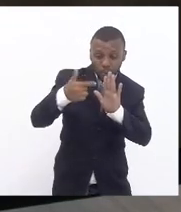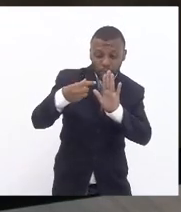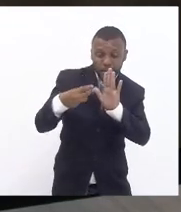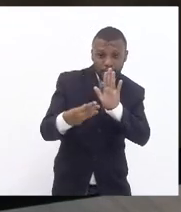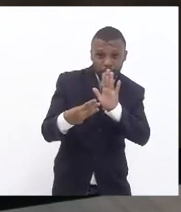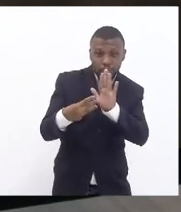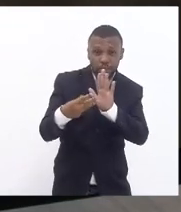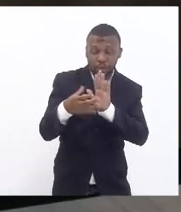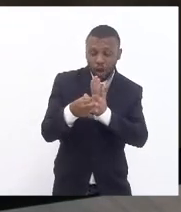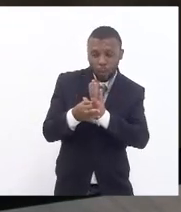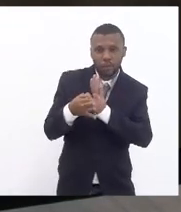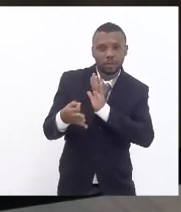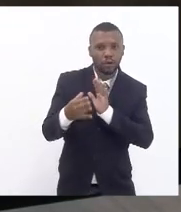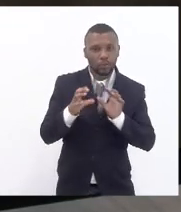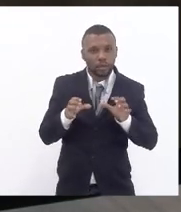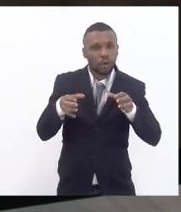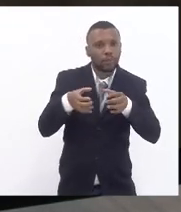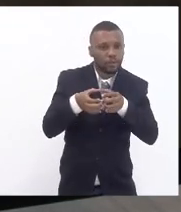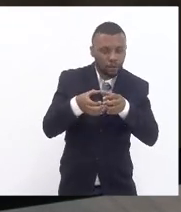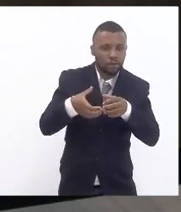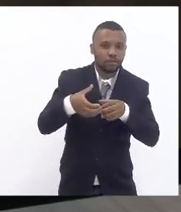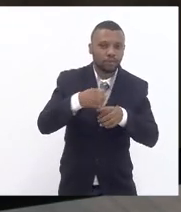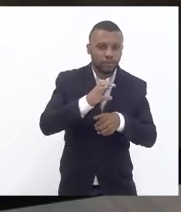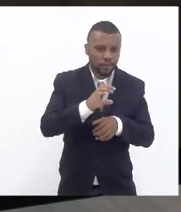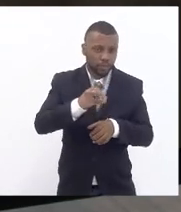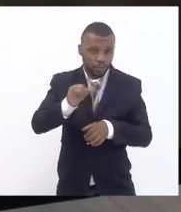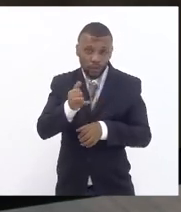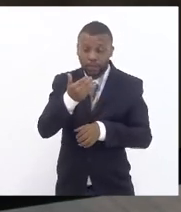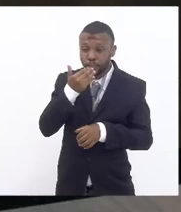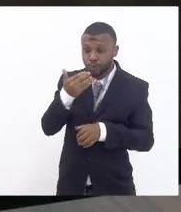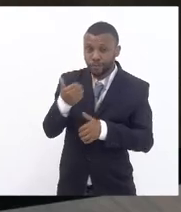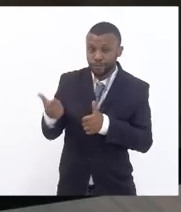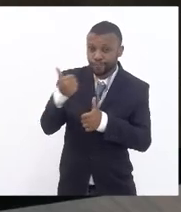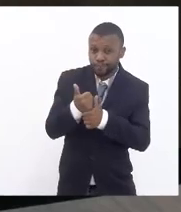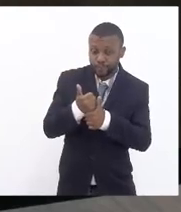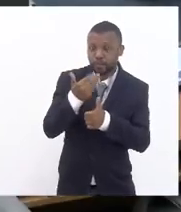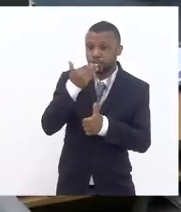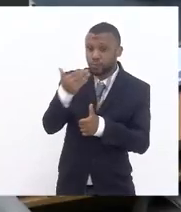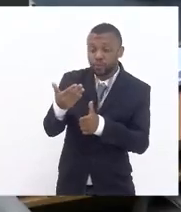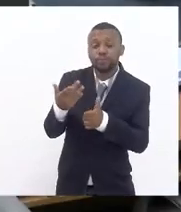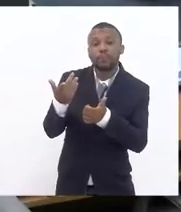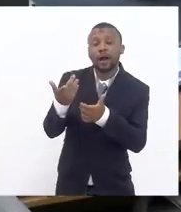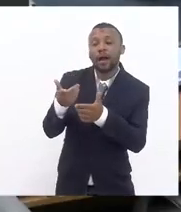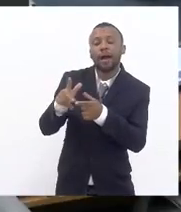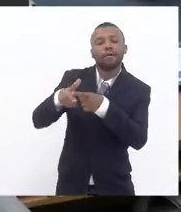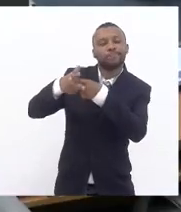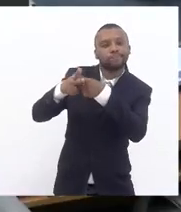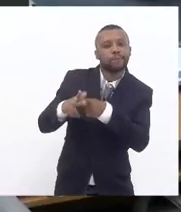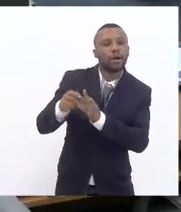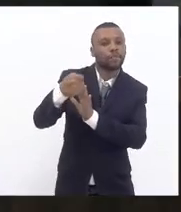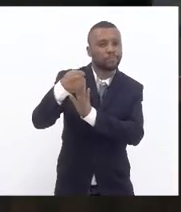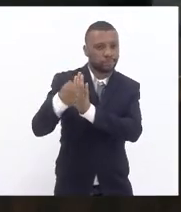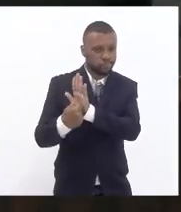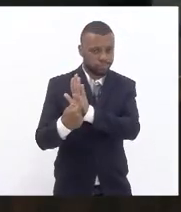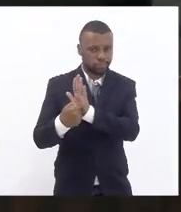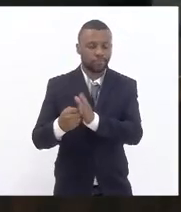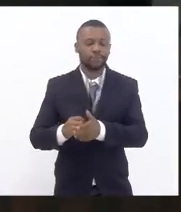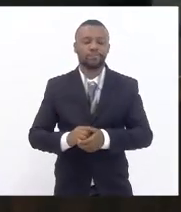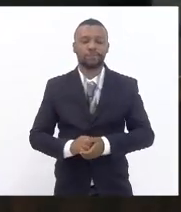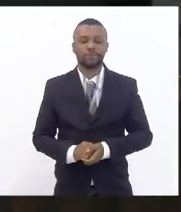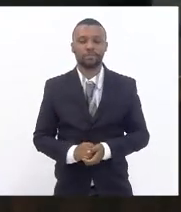CCJ, concluindo por substitutivo e pedindo forma final de redação. Para emitir parecer